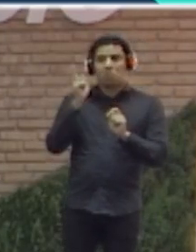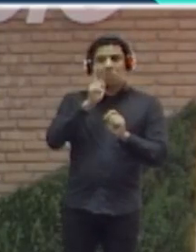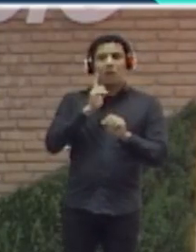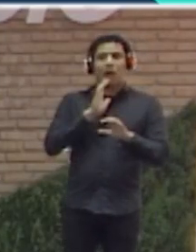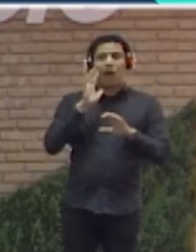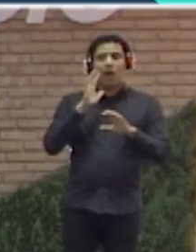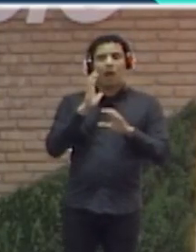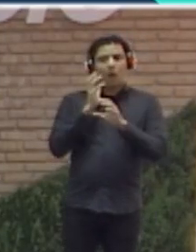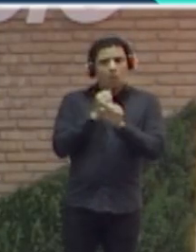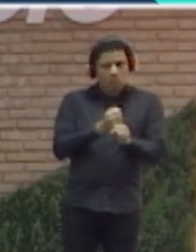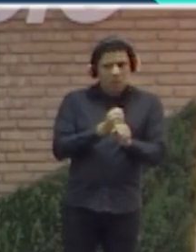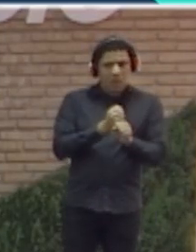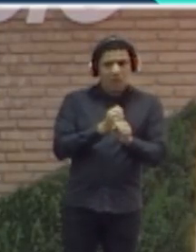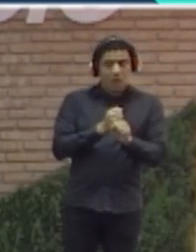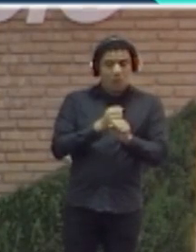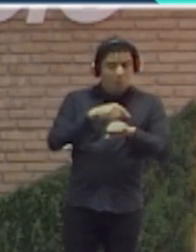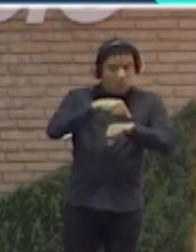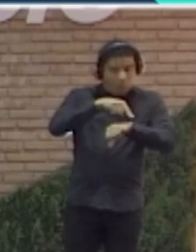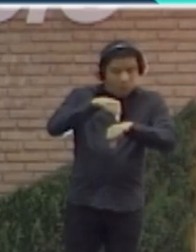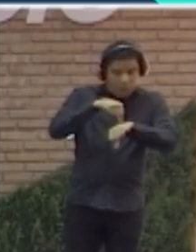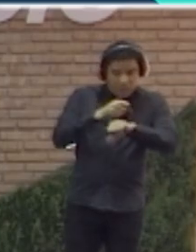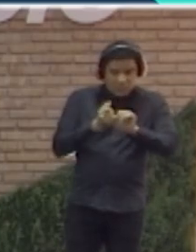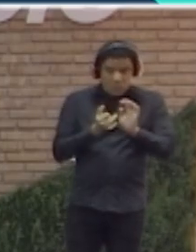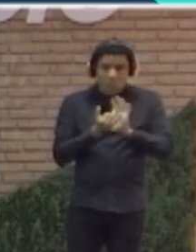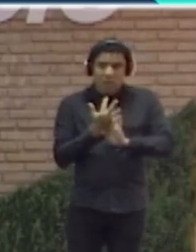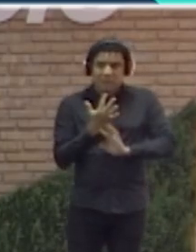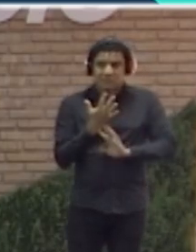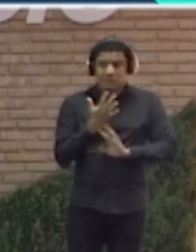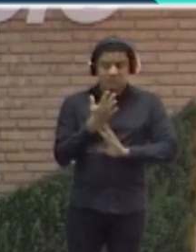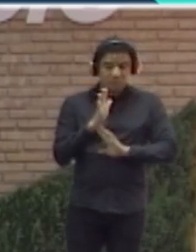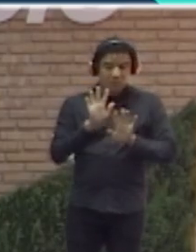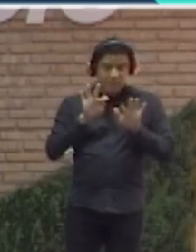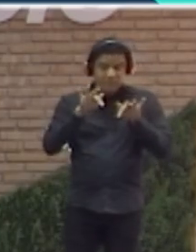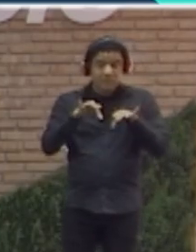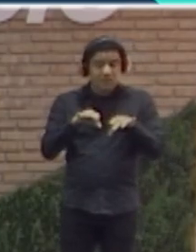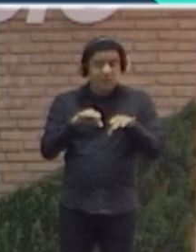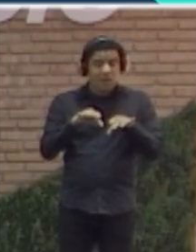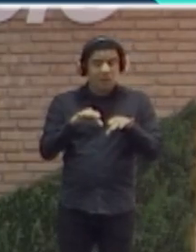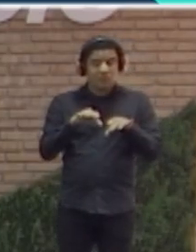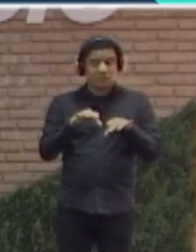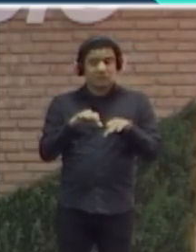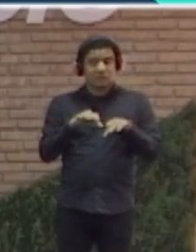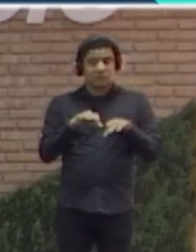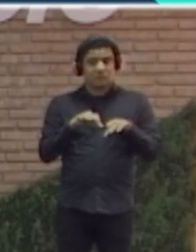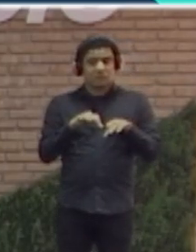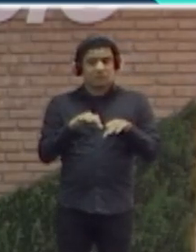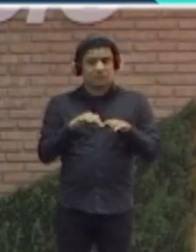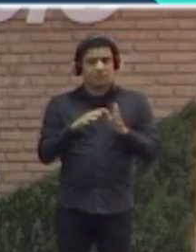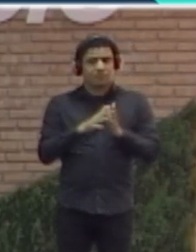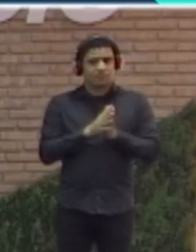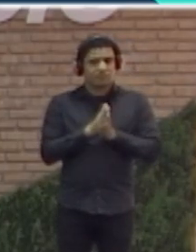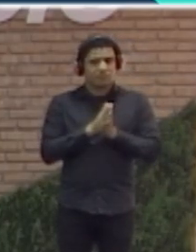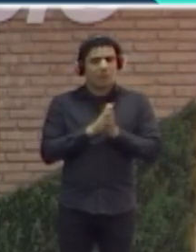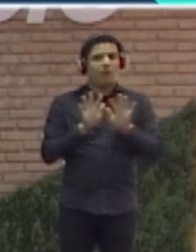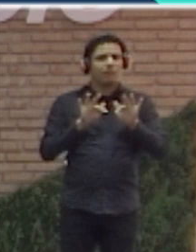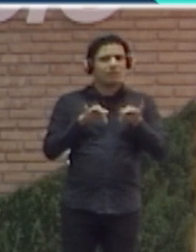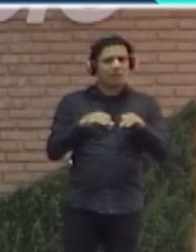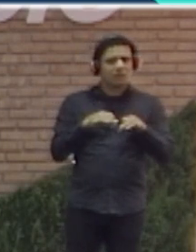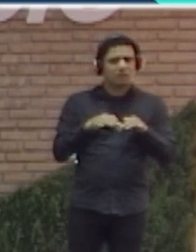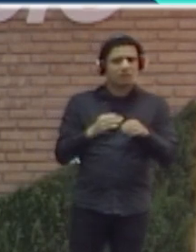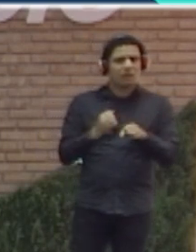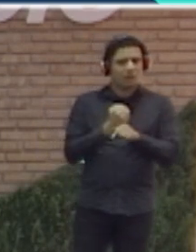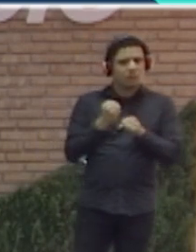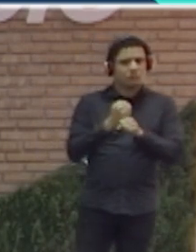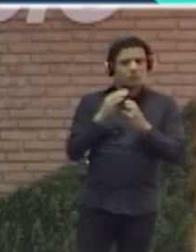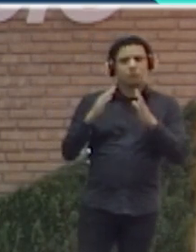quantas horas nós precisamos num dia para finalizar uma construção de moradia. E nós